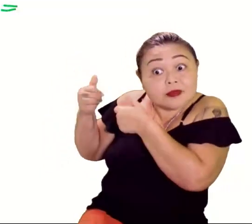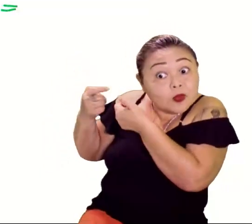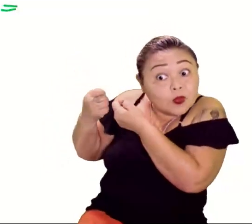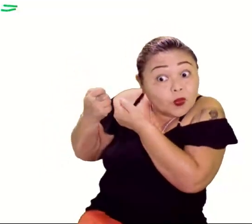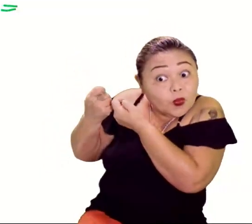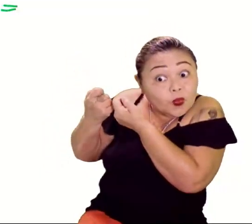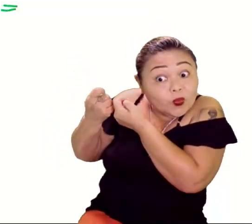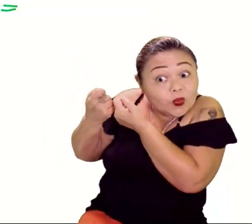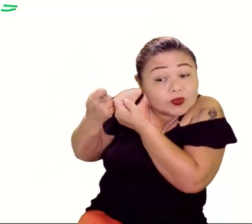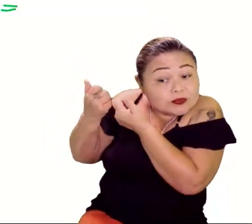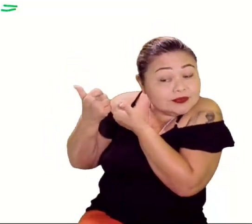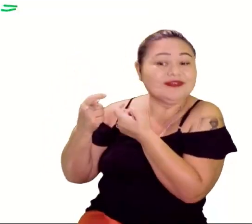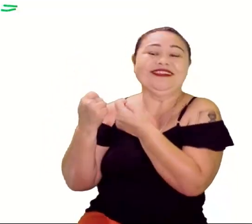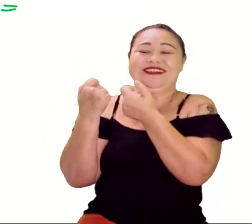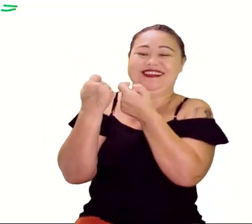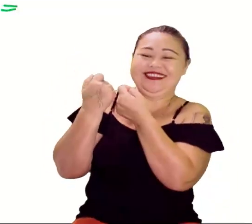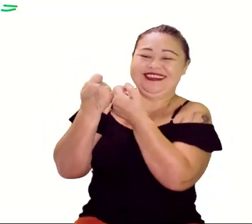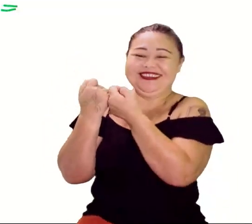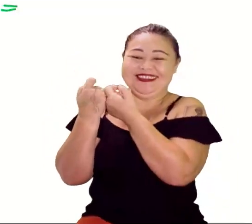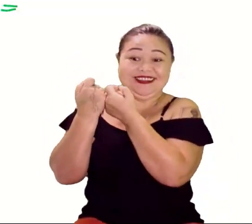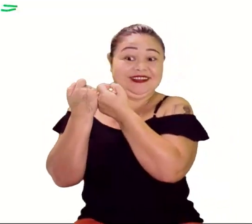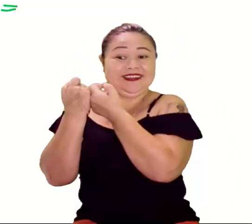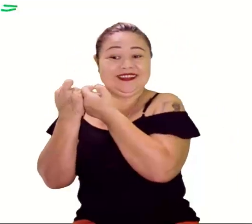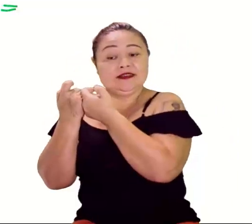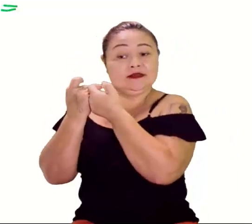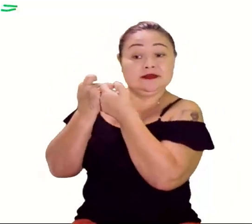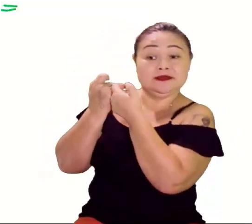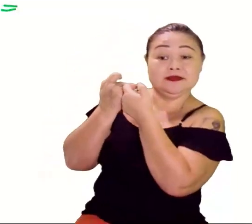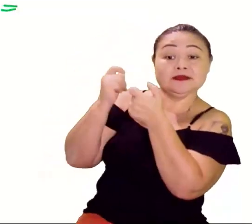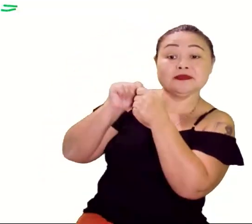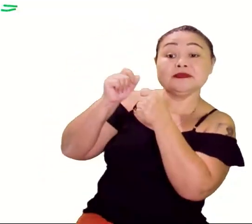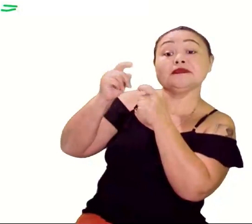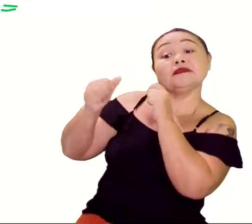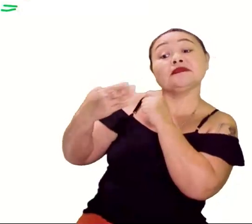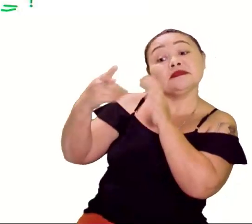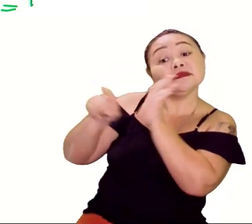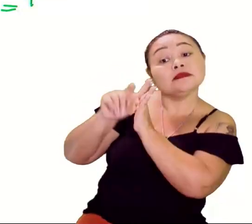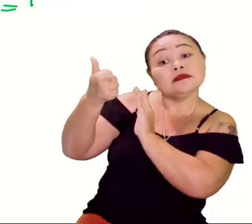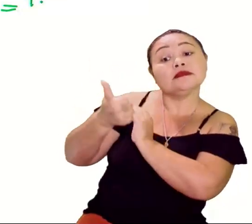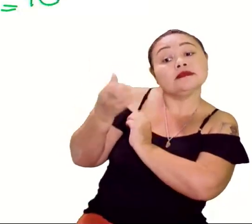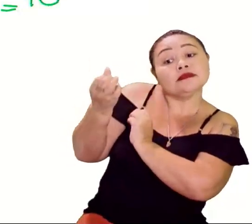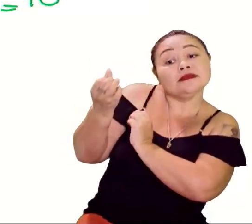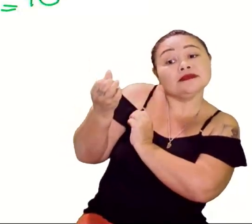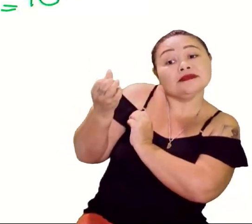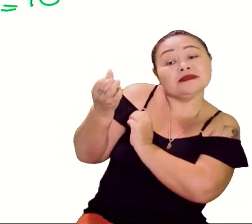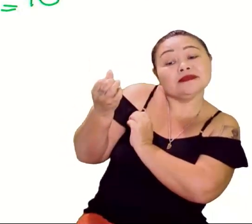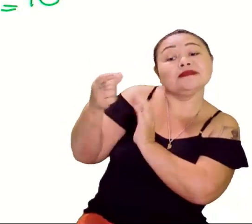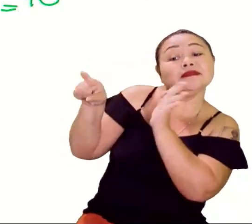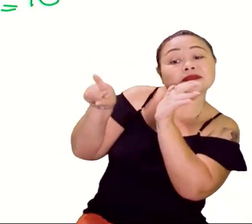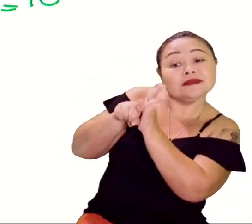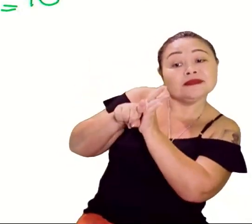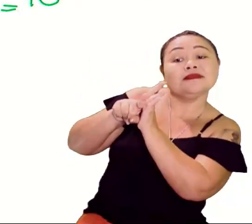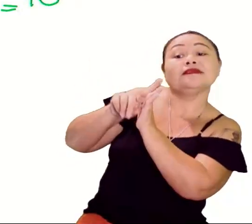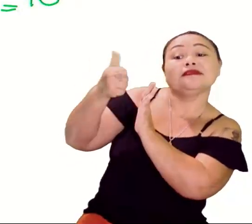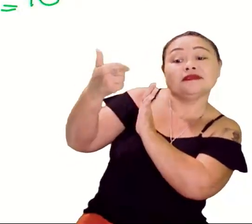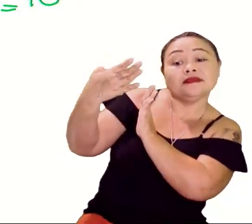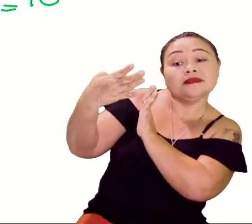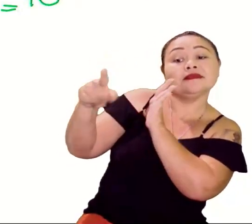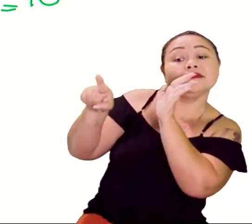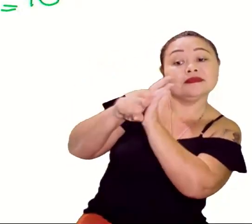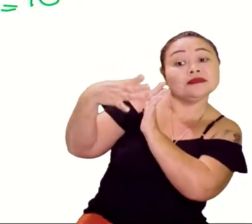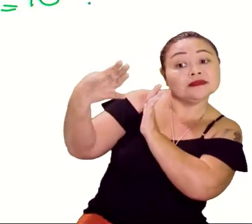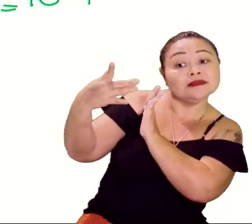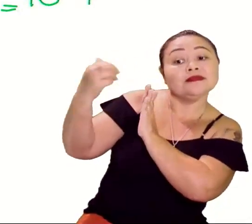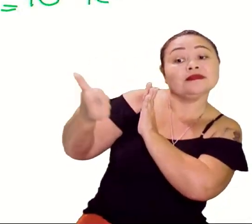hein? Quase. Espreme aí, professora Aldelina. Menos 4 ao quadrado. 16. Menos 4 vezes 1? 4.